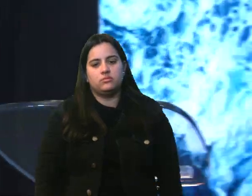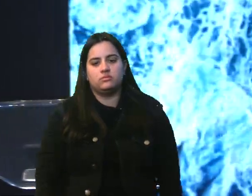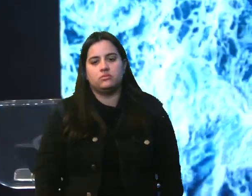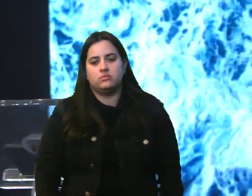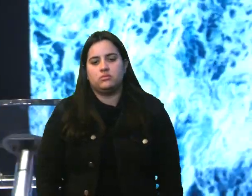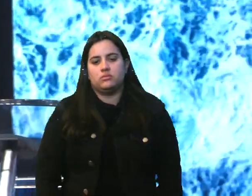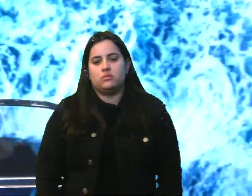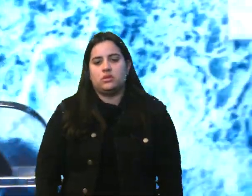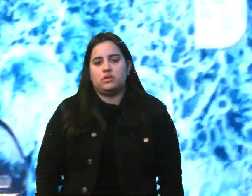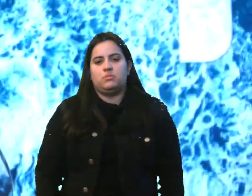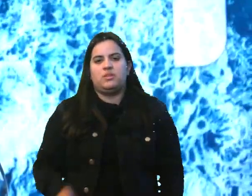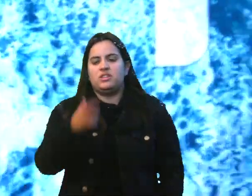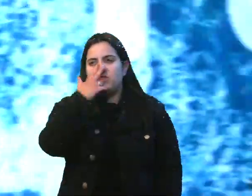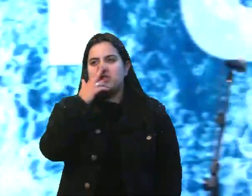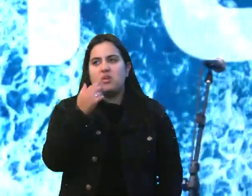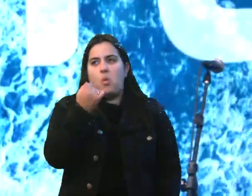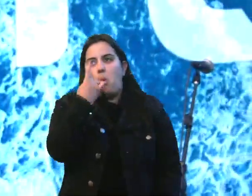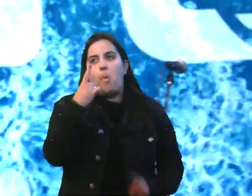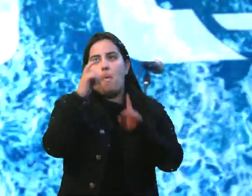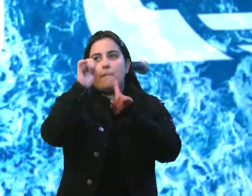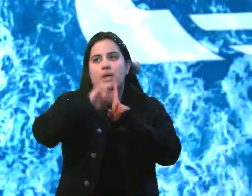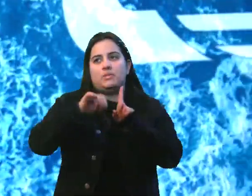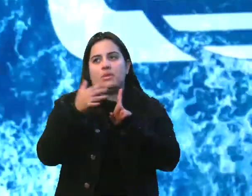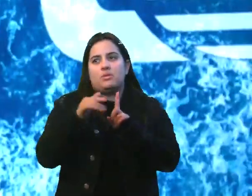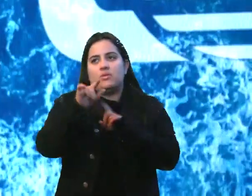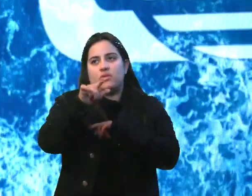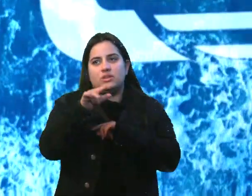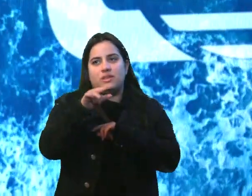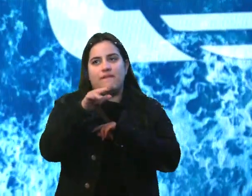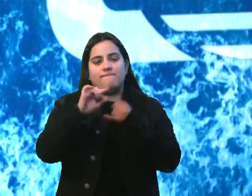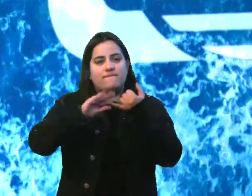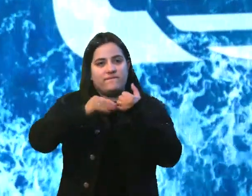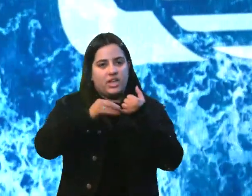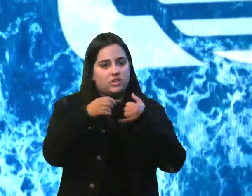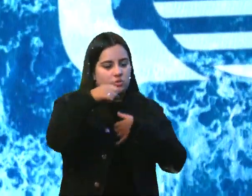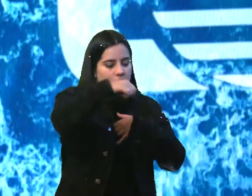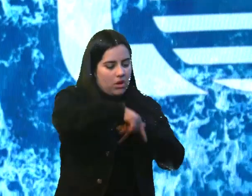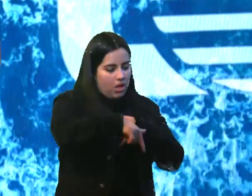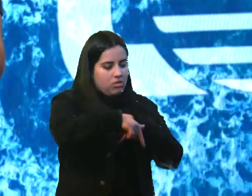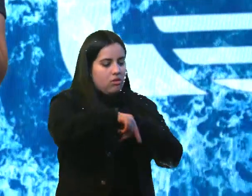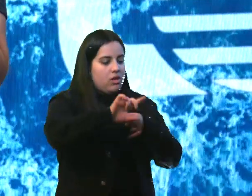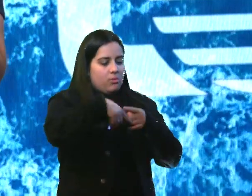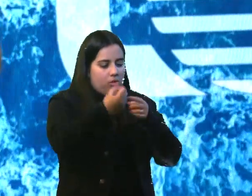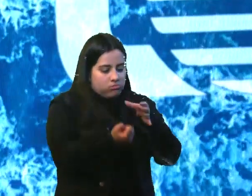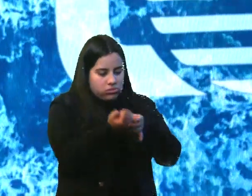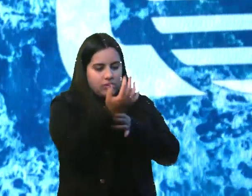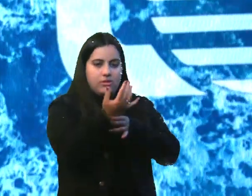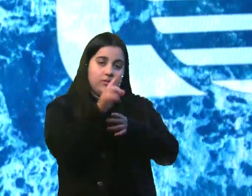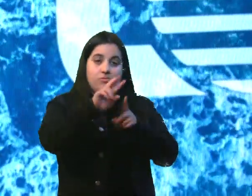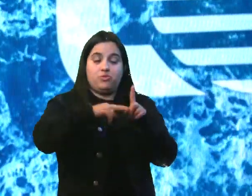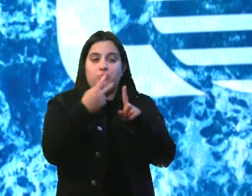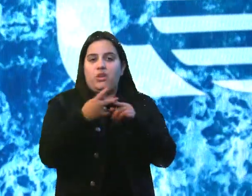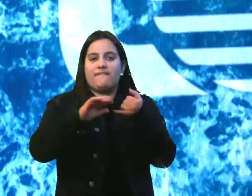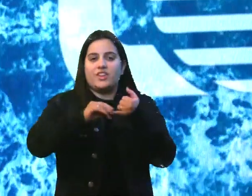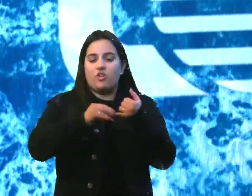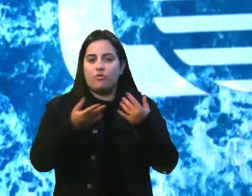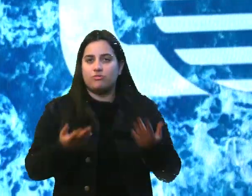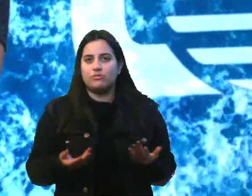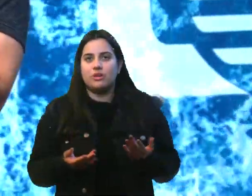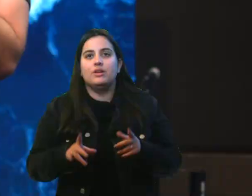Precisa de, sei lá, um pouco mais de um mês para você plantar um feijão e nascer mais feijão, multiplicar os feijão. Mas